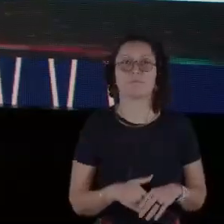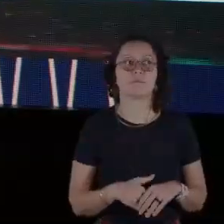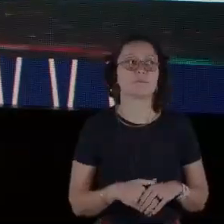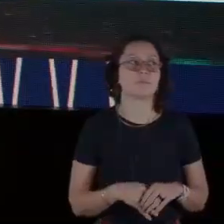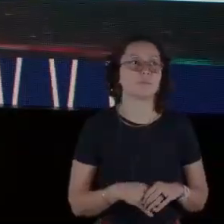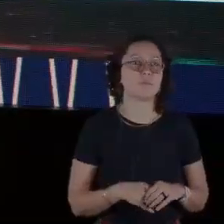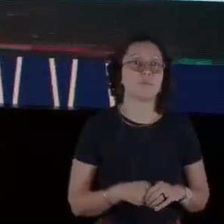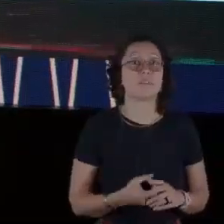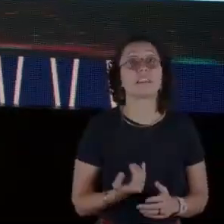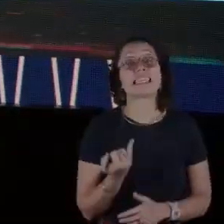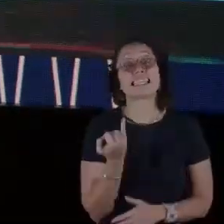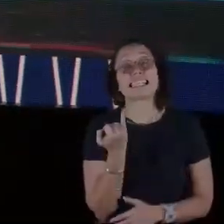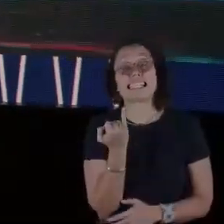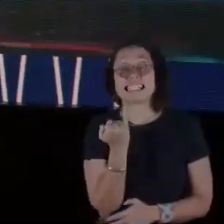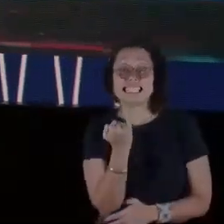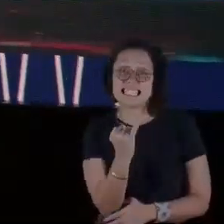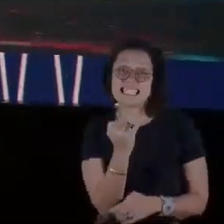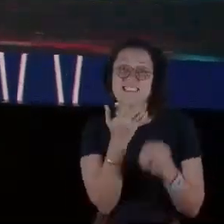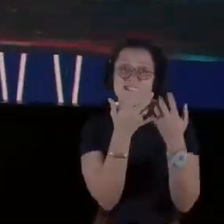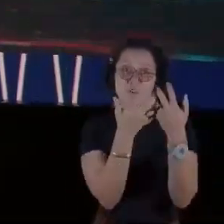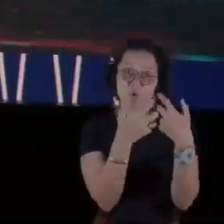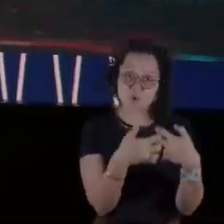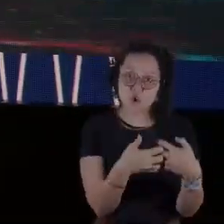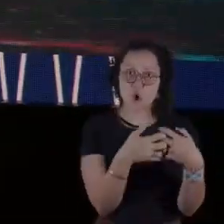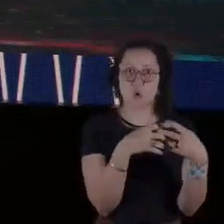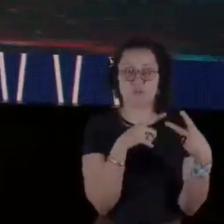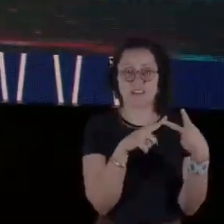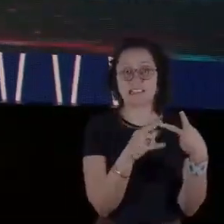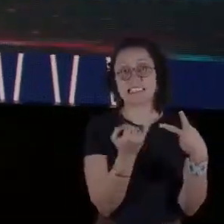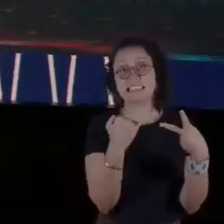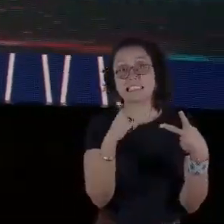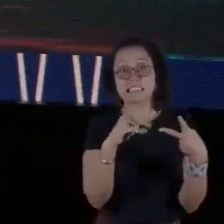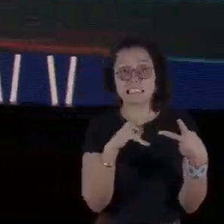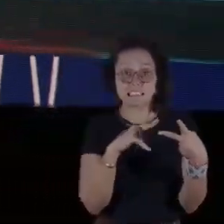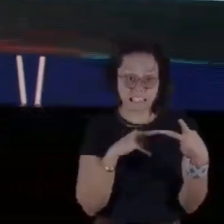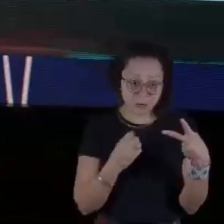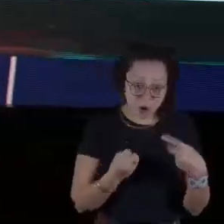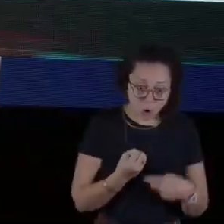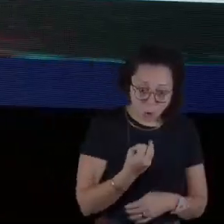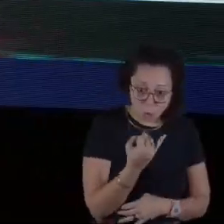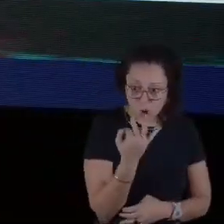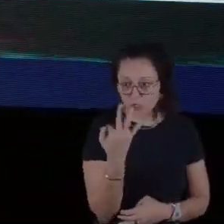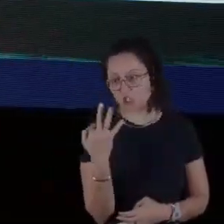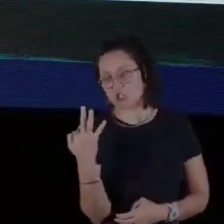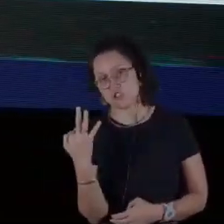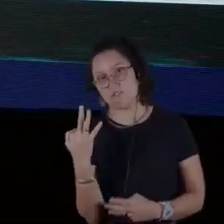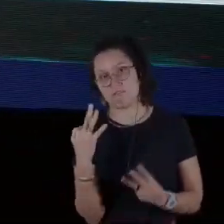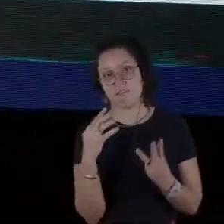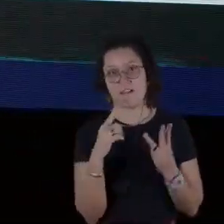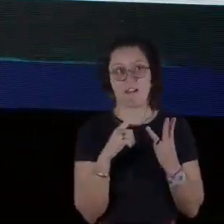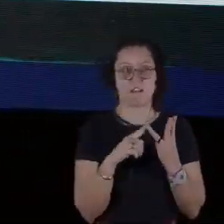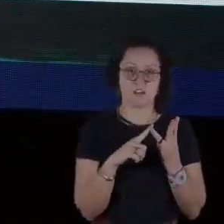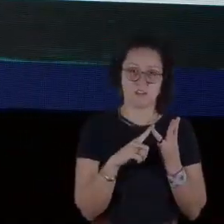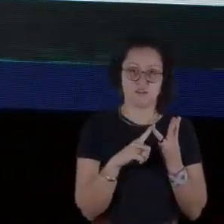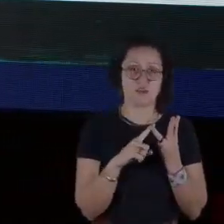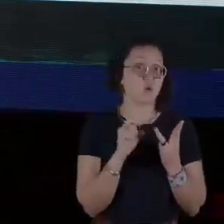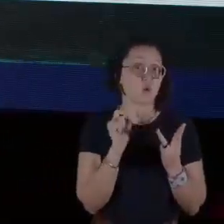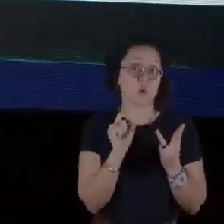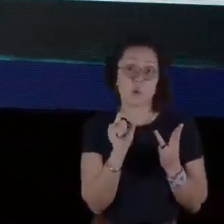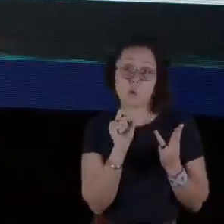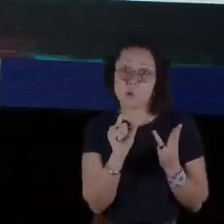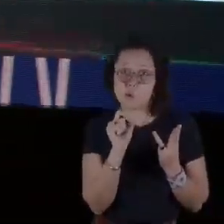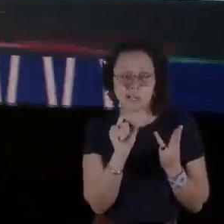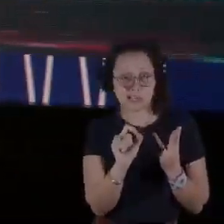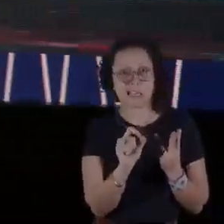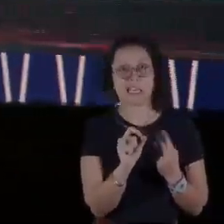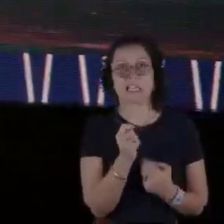Se caminha, se funciona, se tem dosagem, se tem estandarização e se